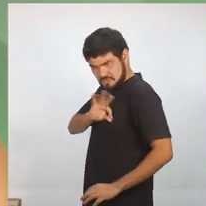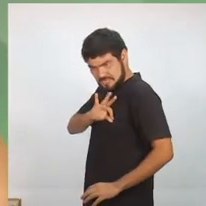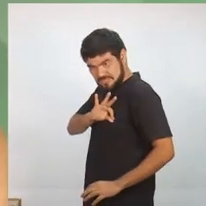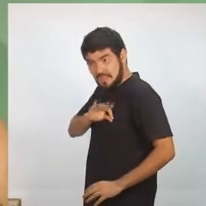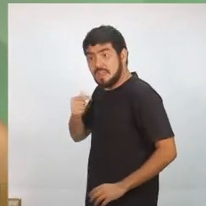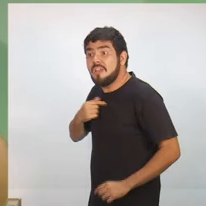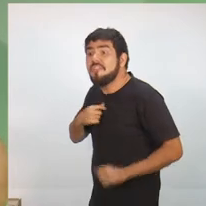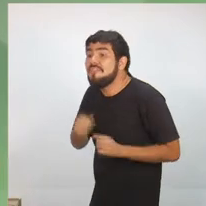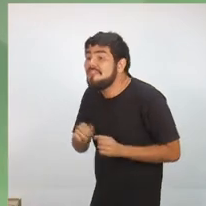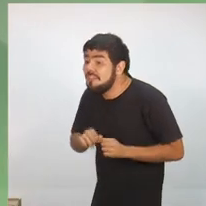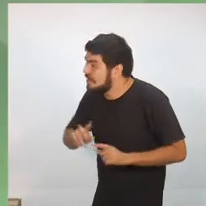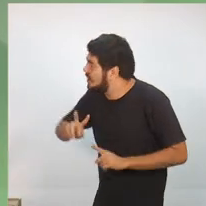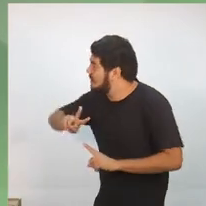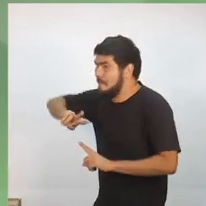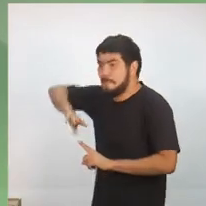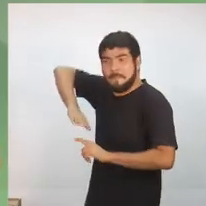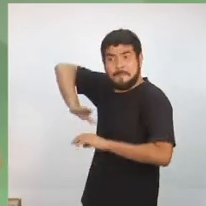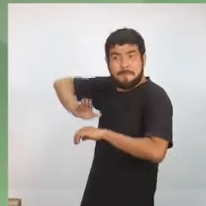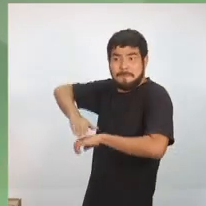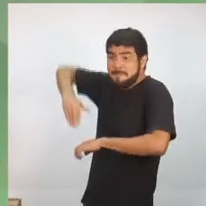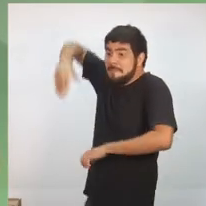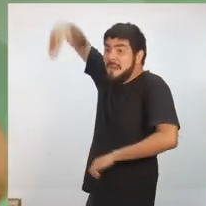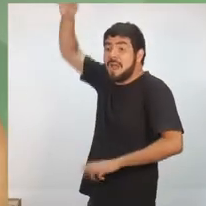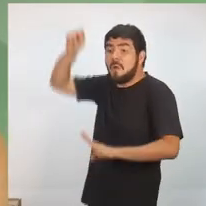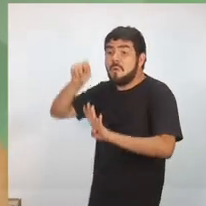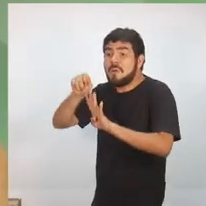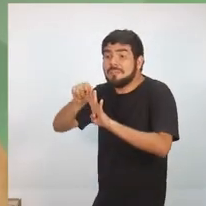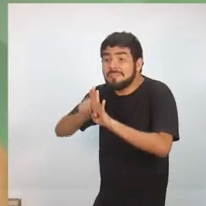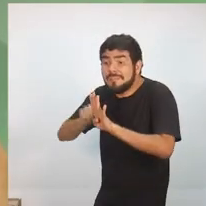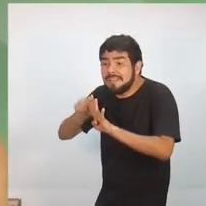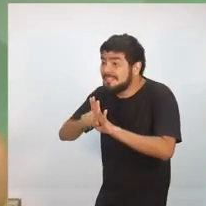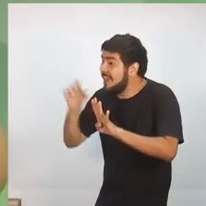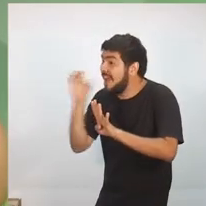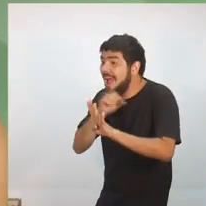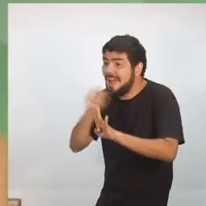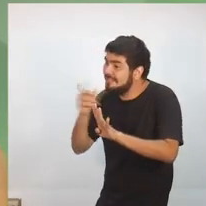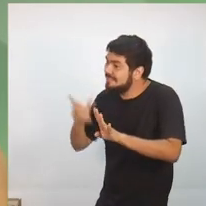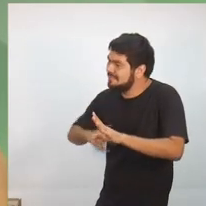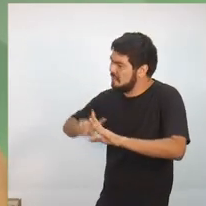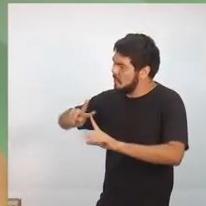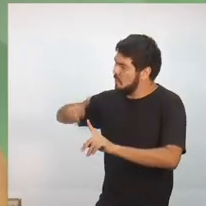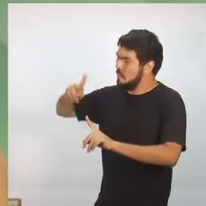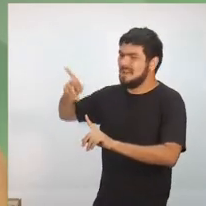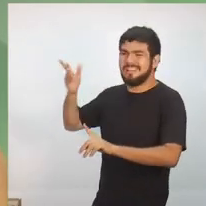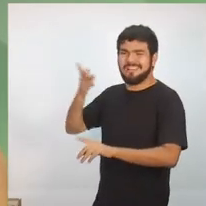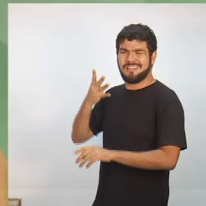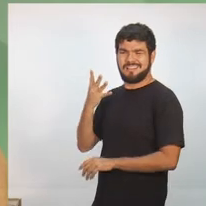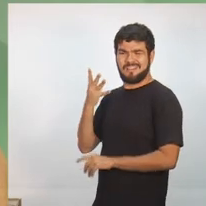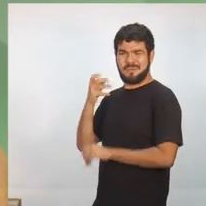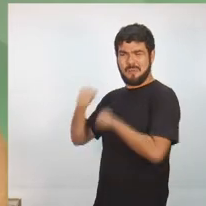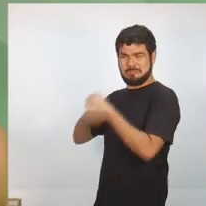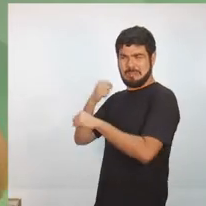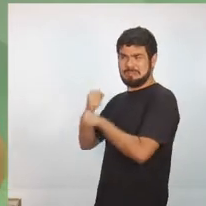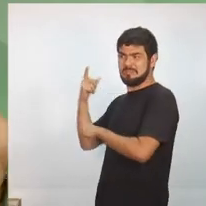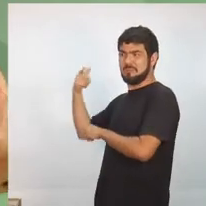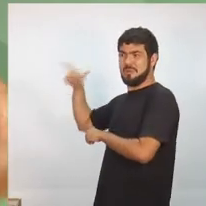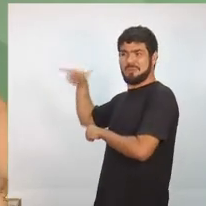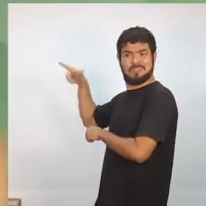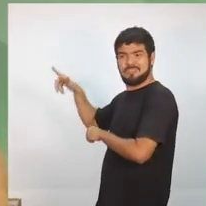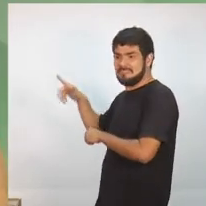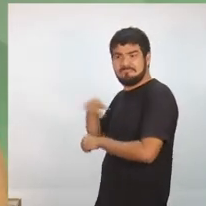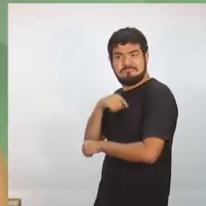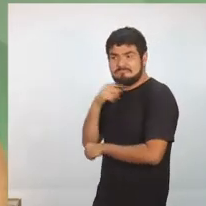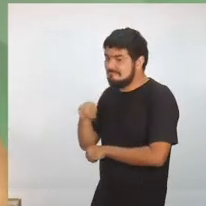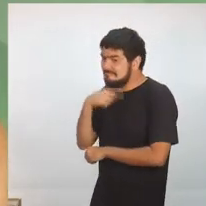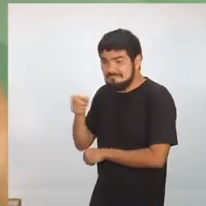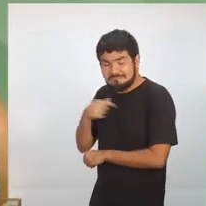que eu fiz foi maior em 4 meses do que em 4 mandatos de candidatos que estão nesse momento disputando essa eleição. É por isso